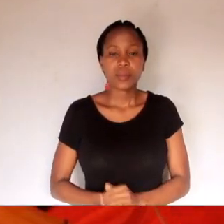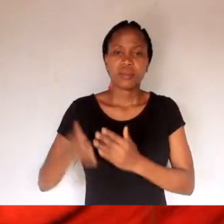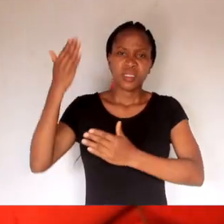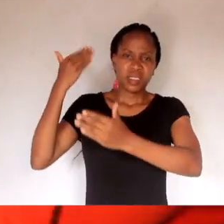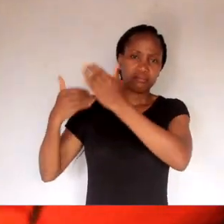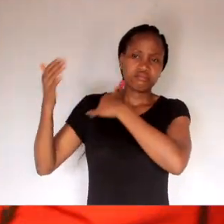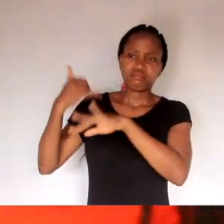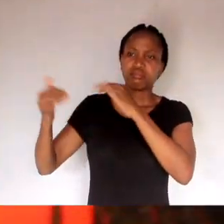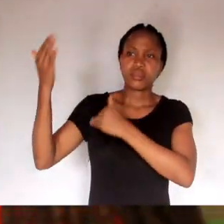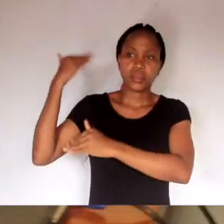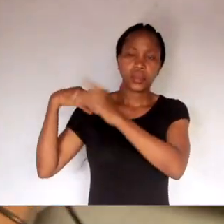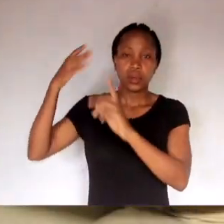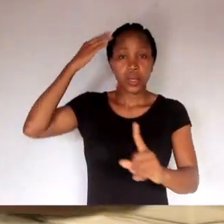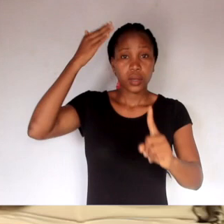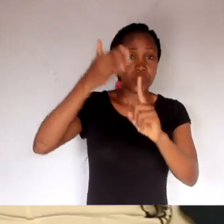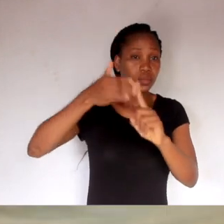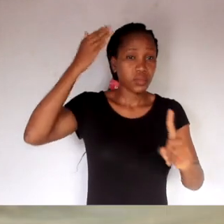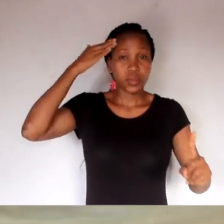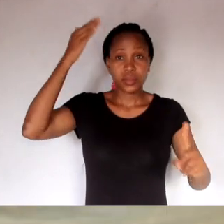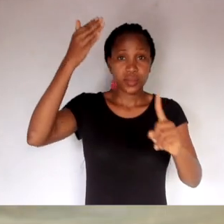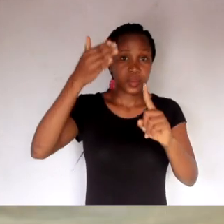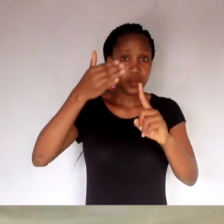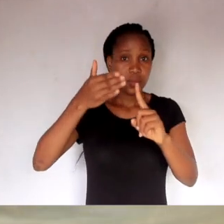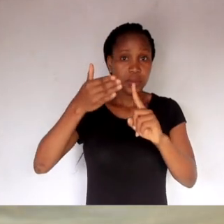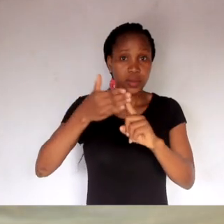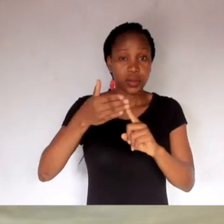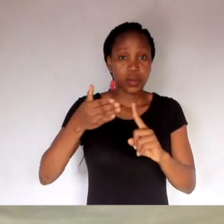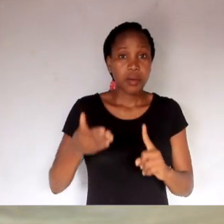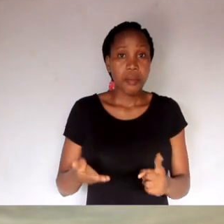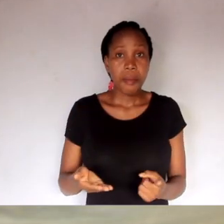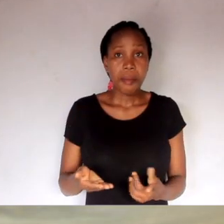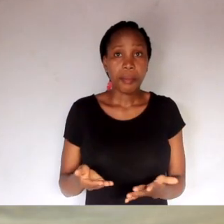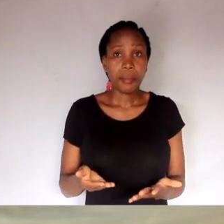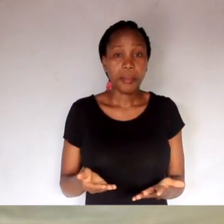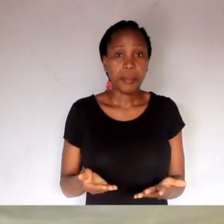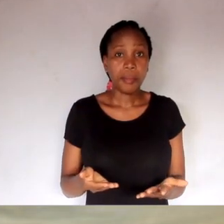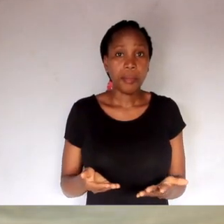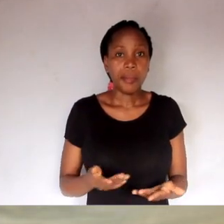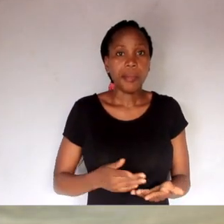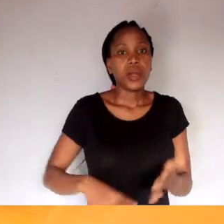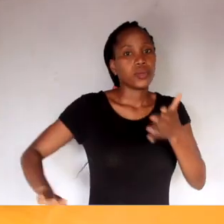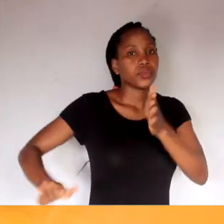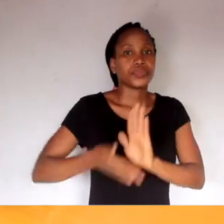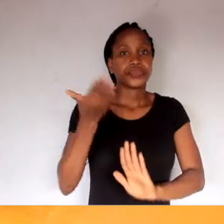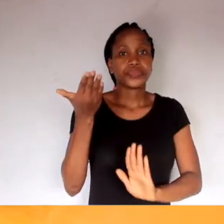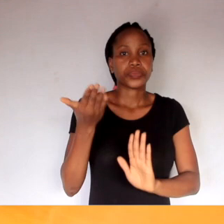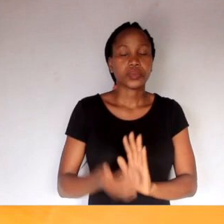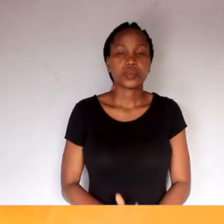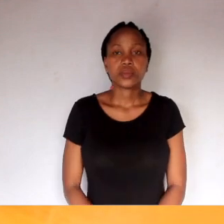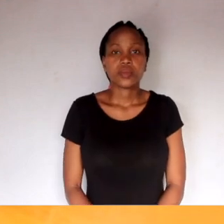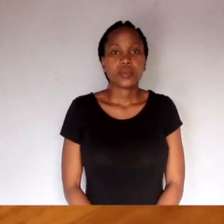os ideais, e até mais do que, do que aquilo que eram os nossos ideais no início. Porque os